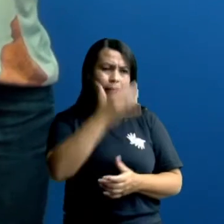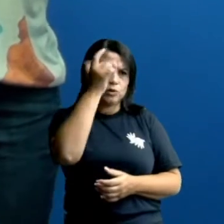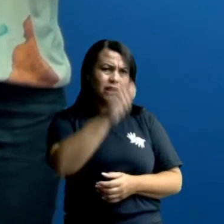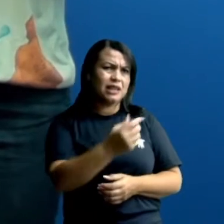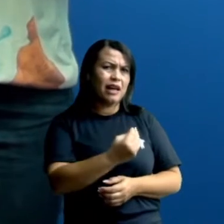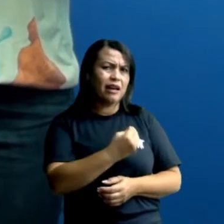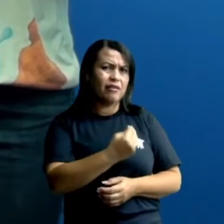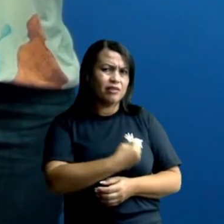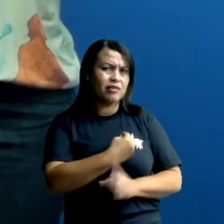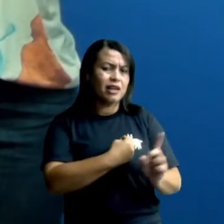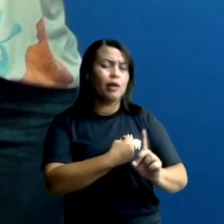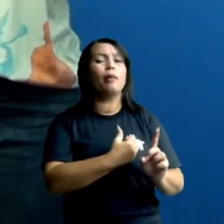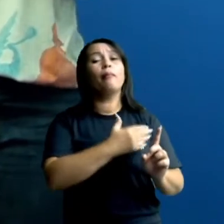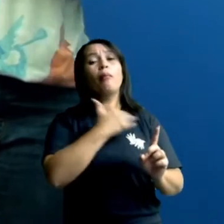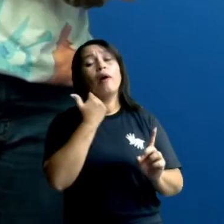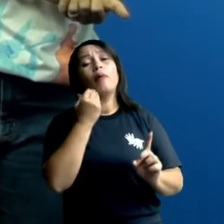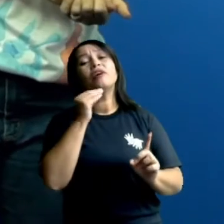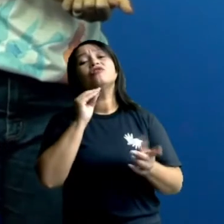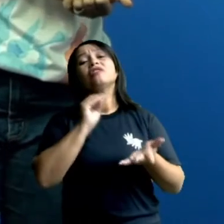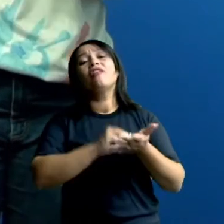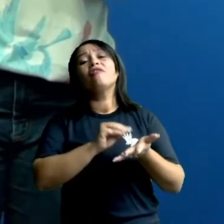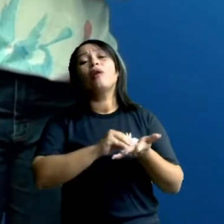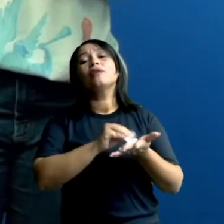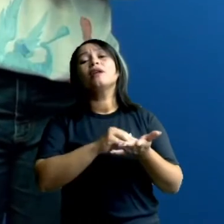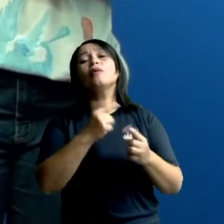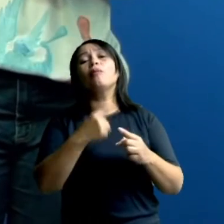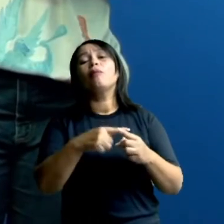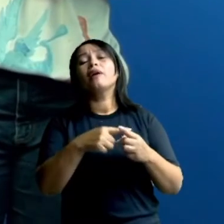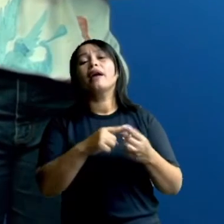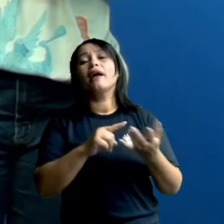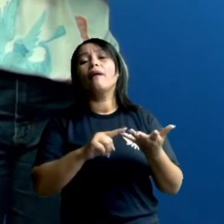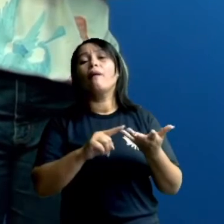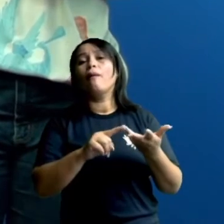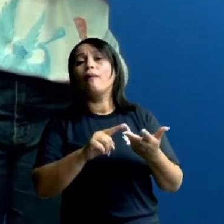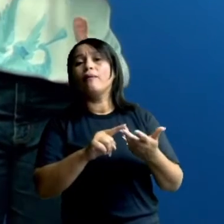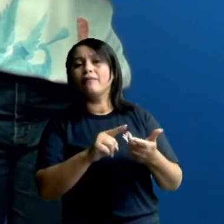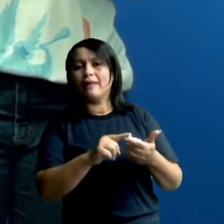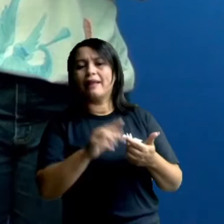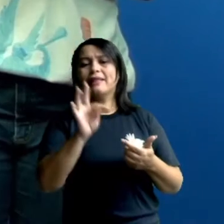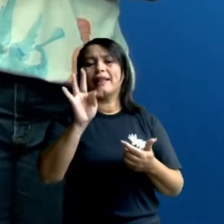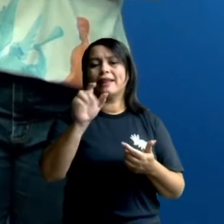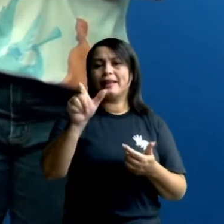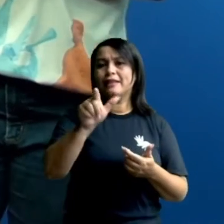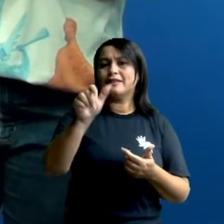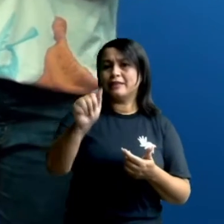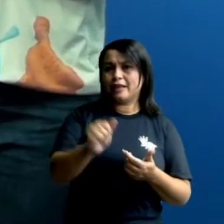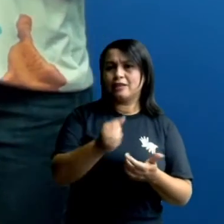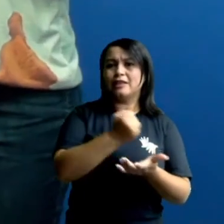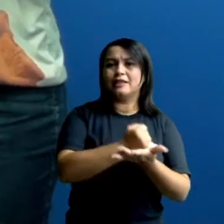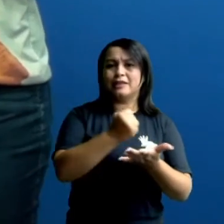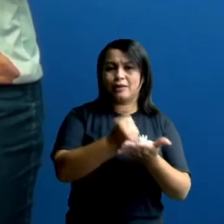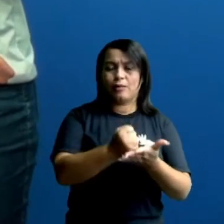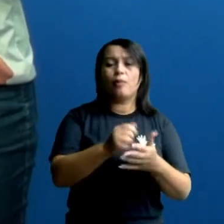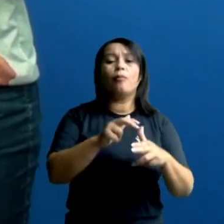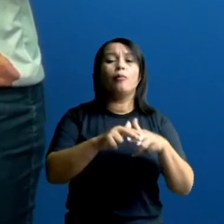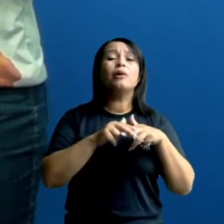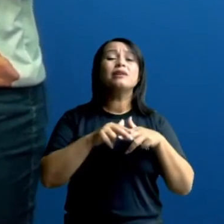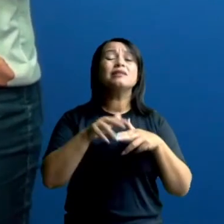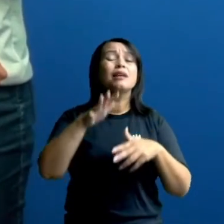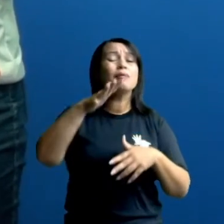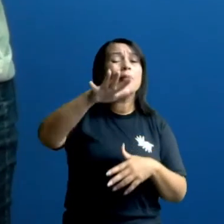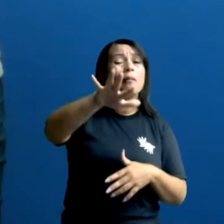ainda? Não, ele está morto, mas ele ainda não está sendo contado dentro daquela taxa. Então, por isso que é uma margem, é